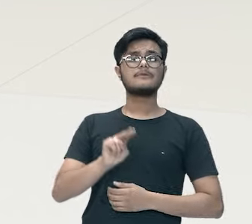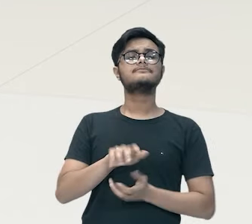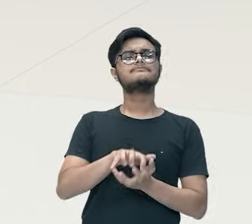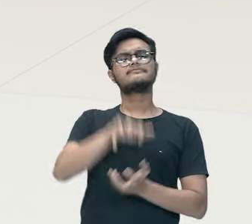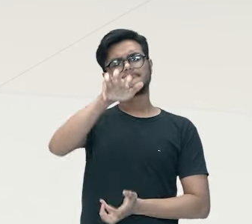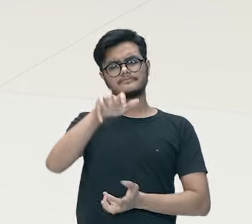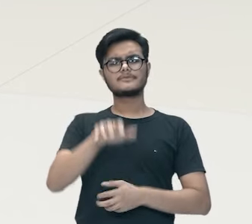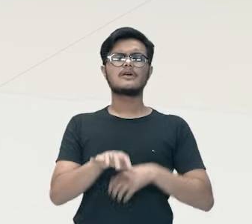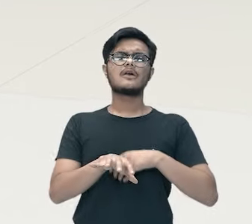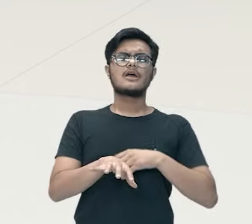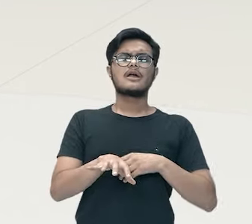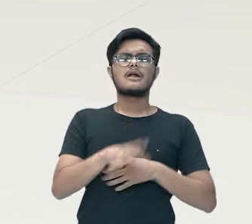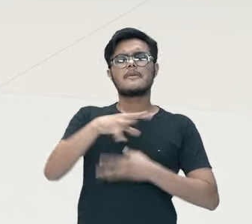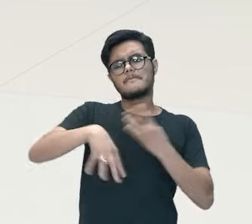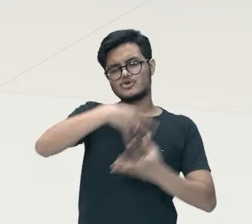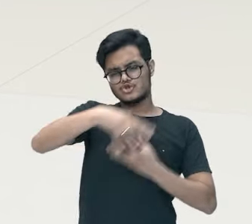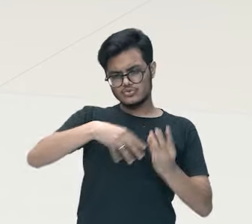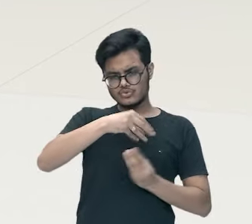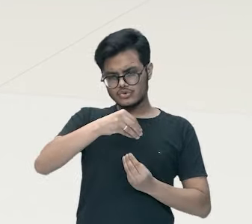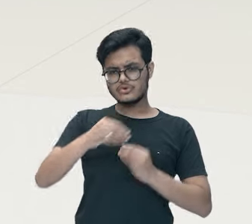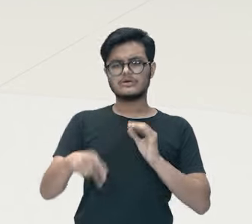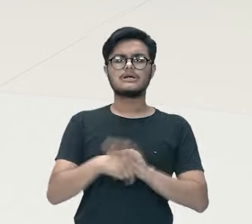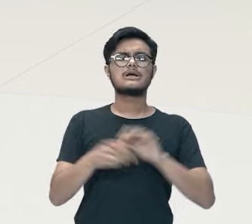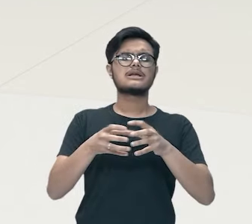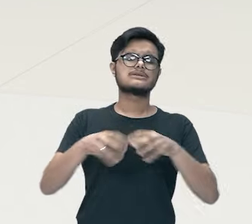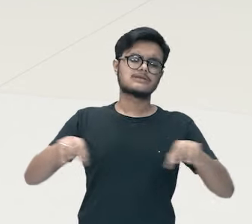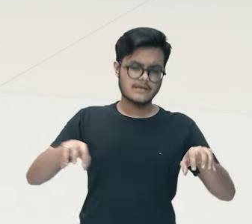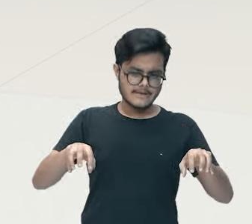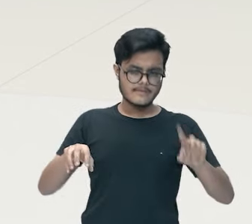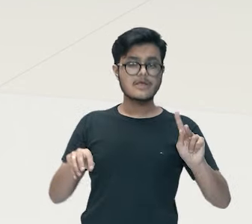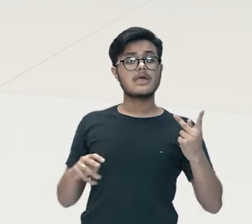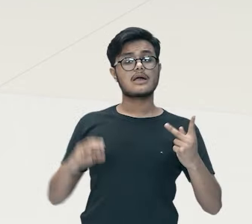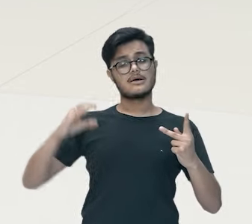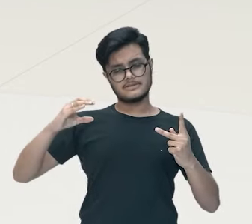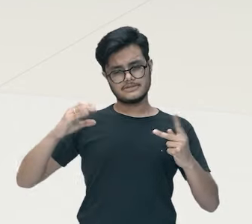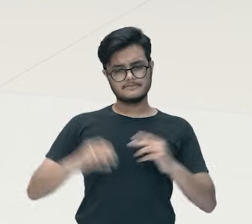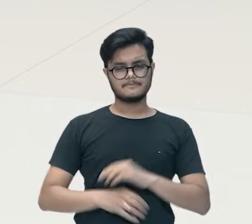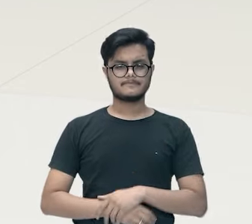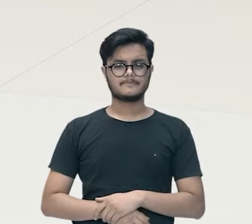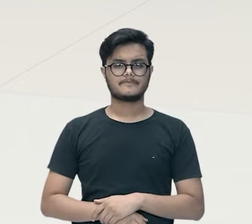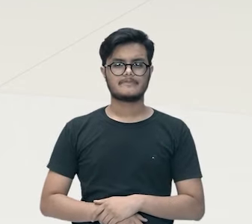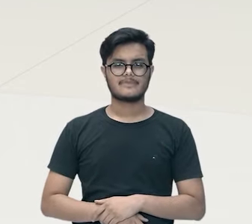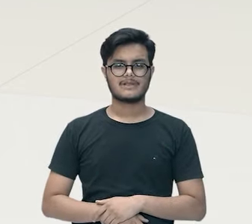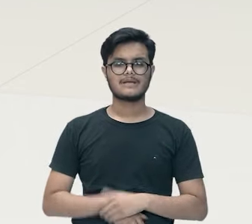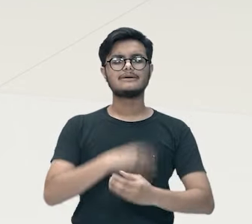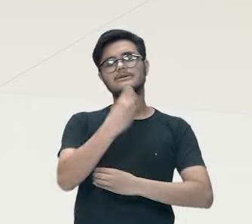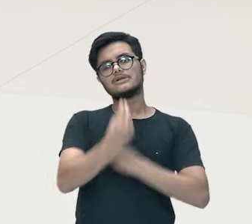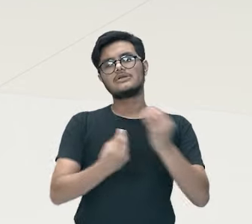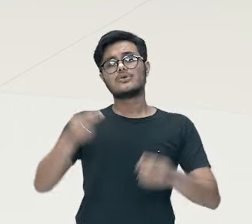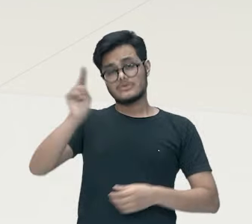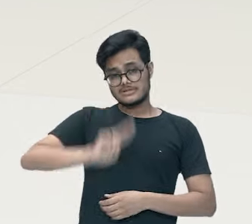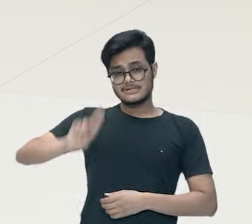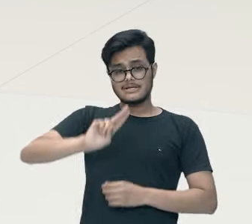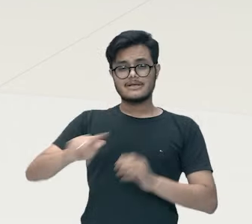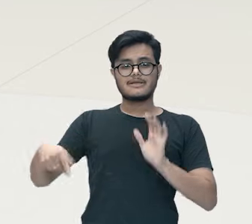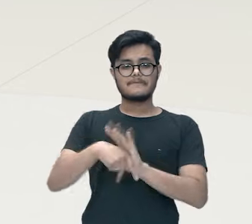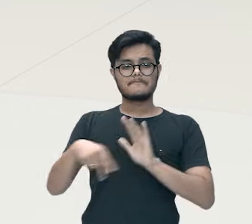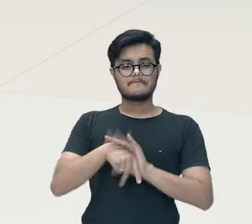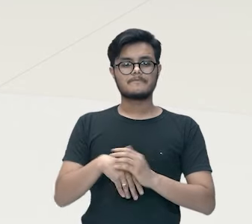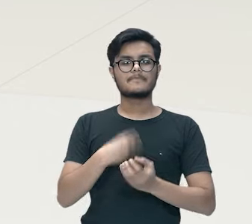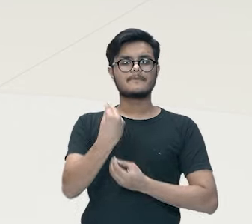destilação fracionada, né? De separação ali dos hidrocarbonetos para a formação, né? Para a gente obter